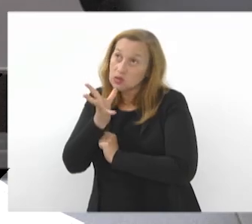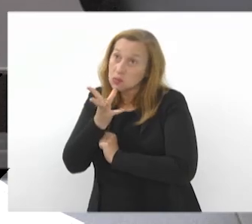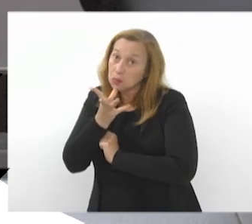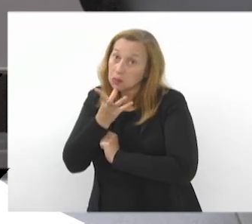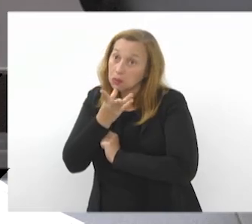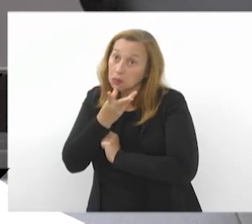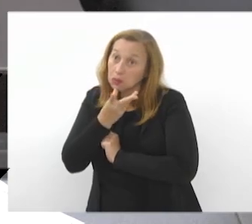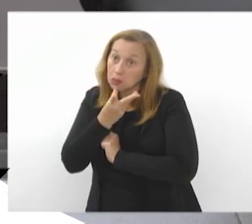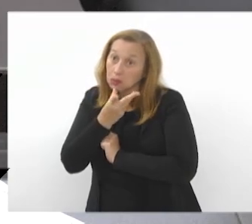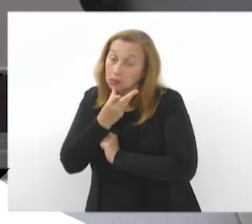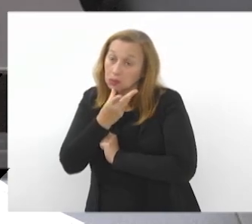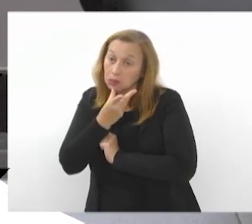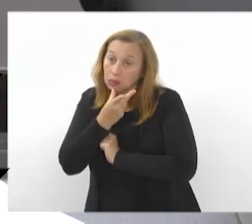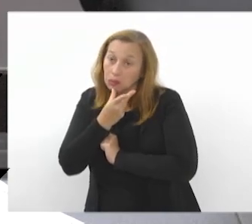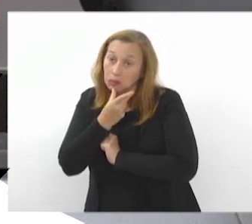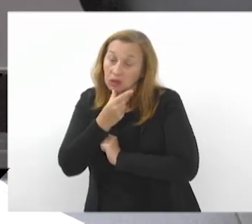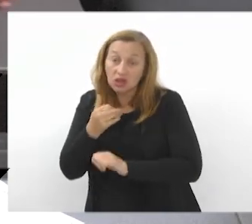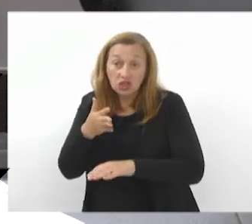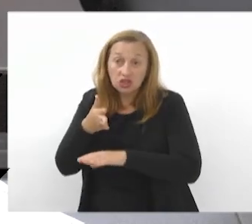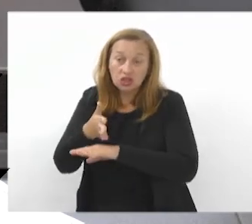dentro da casa.